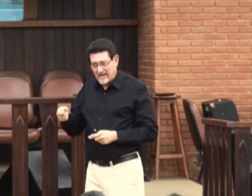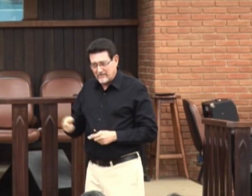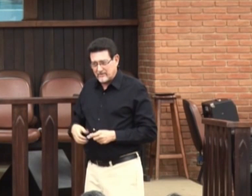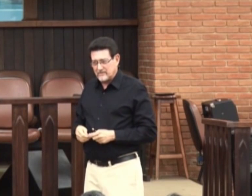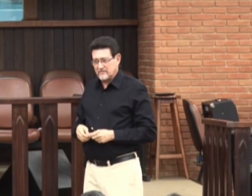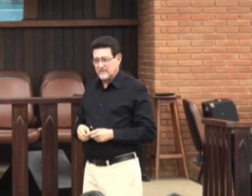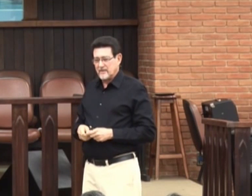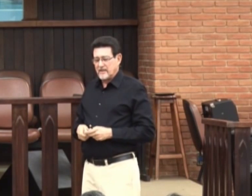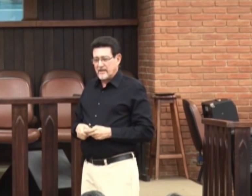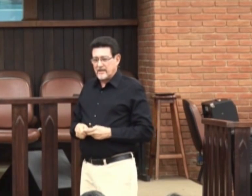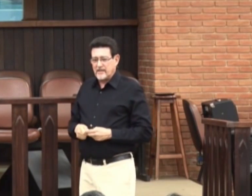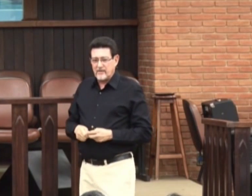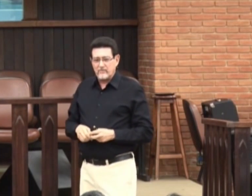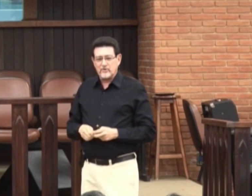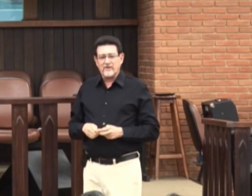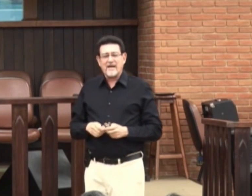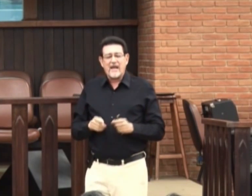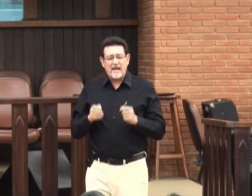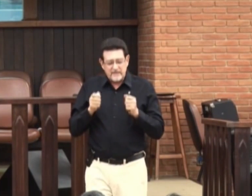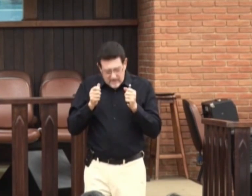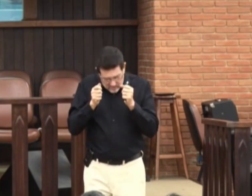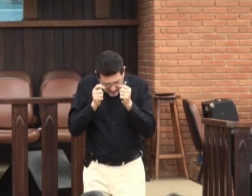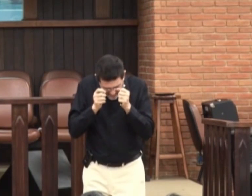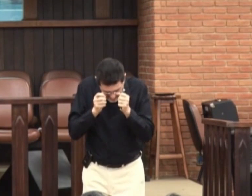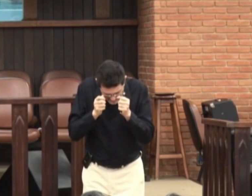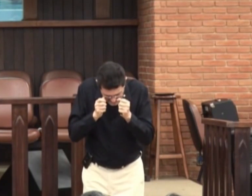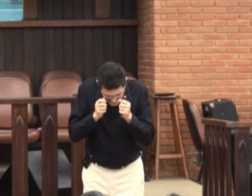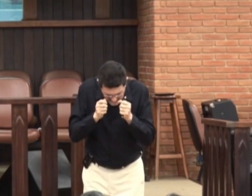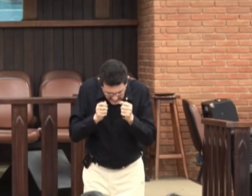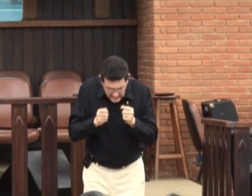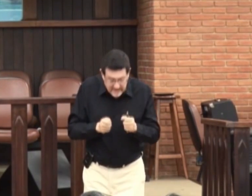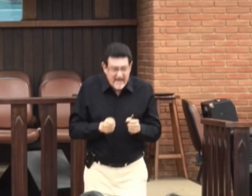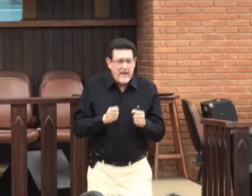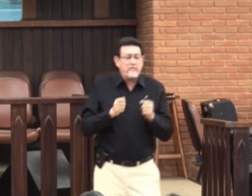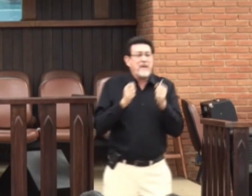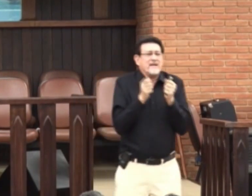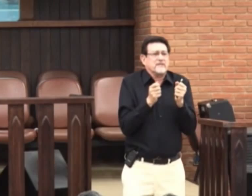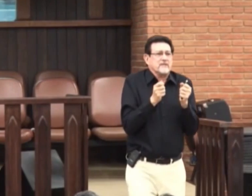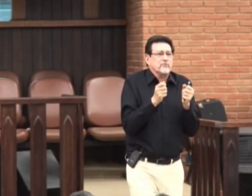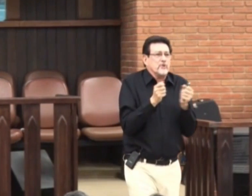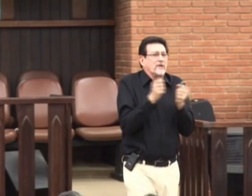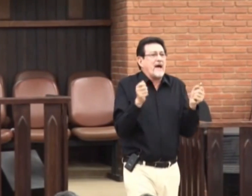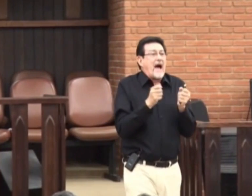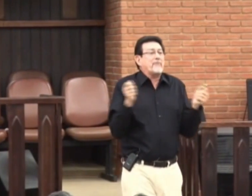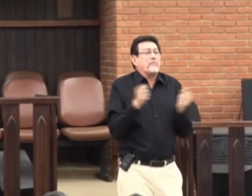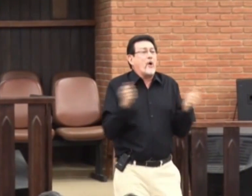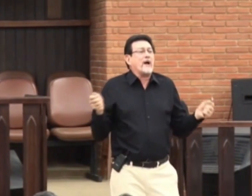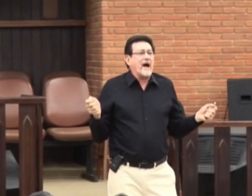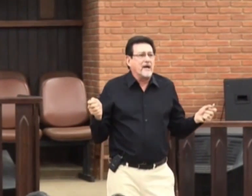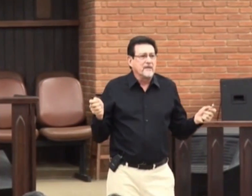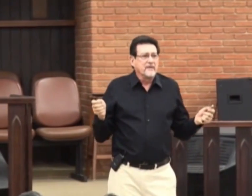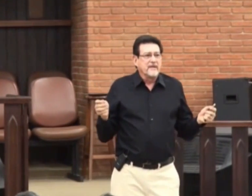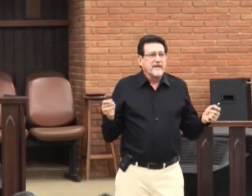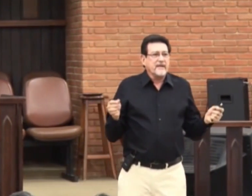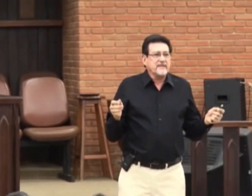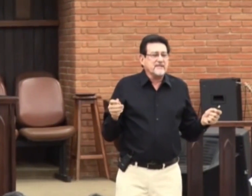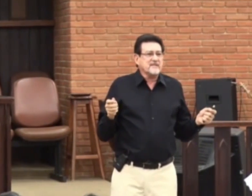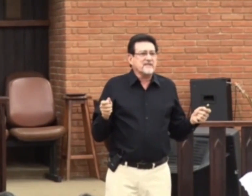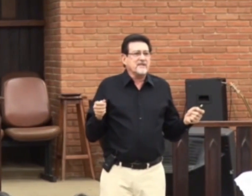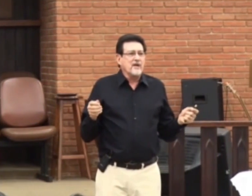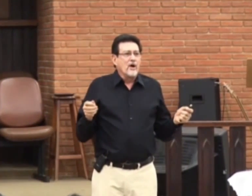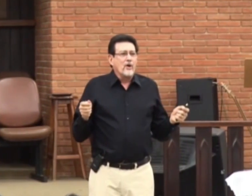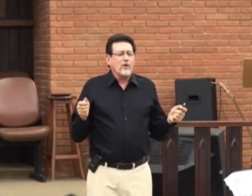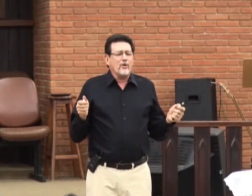lá olhando. E o John caladinho, só de cabeça baixa. De repente, o John abre a boca e